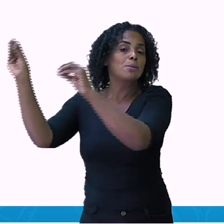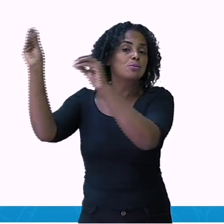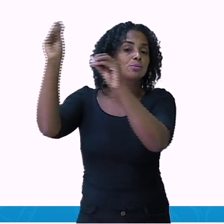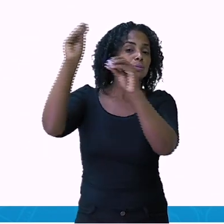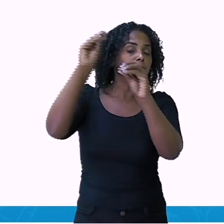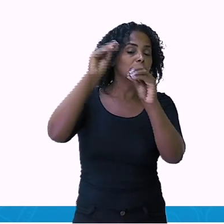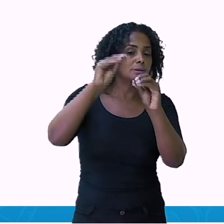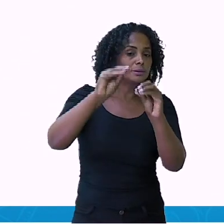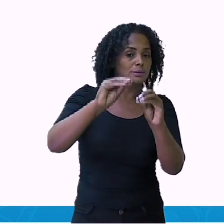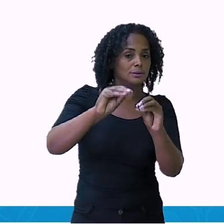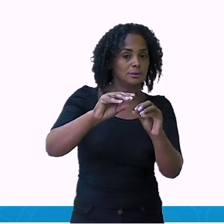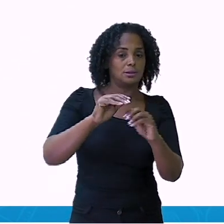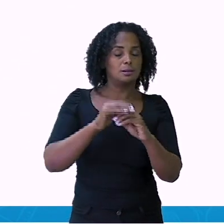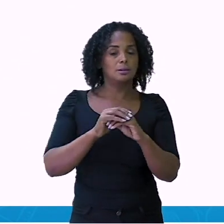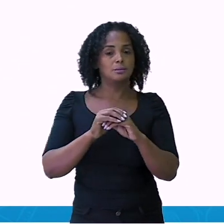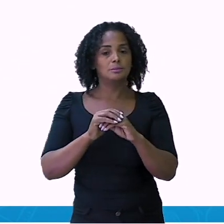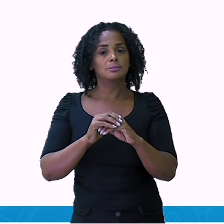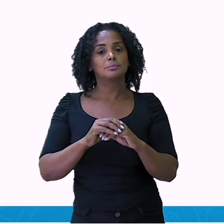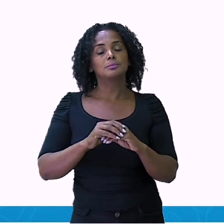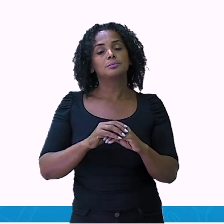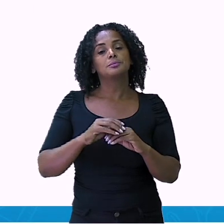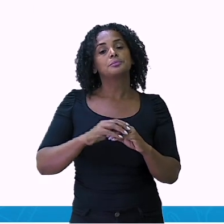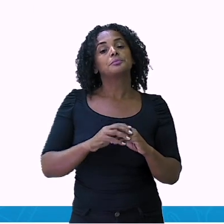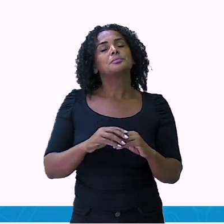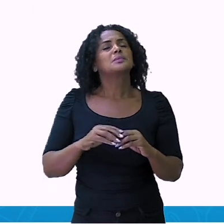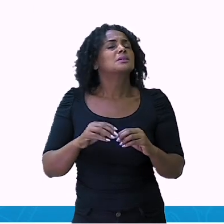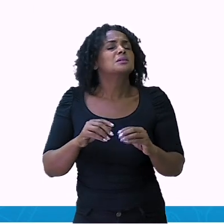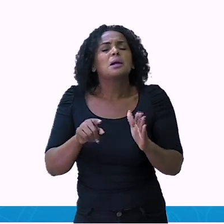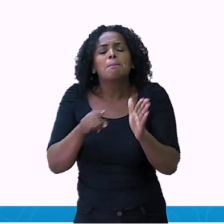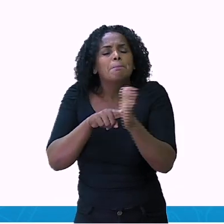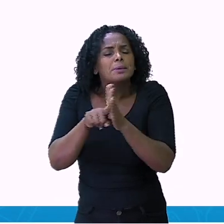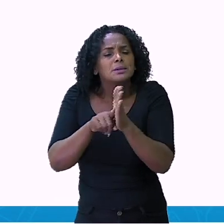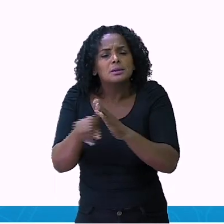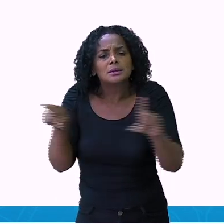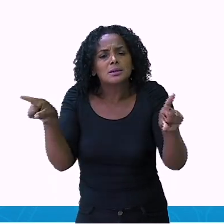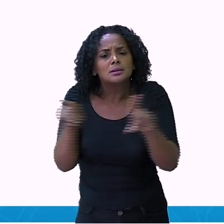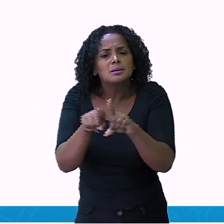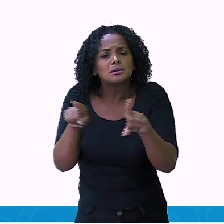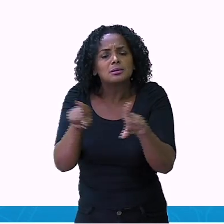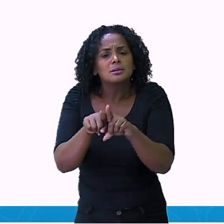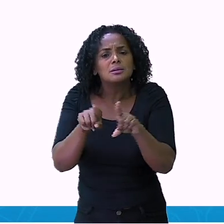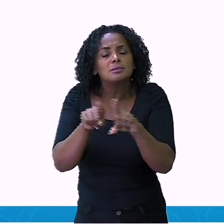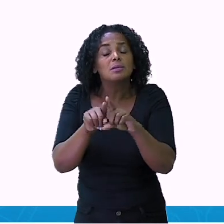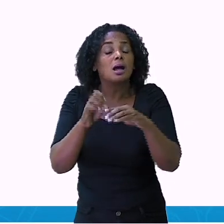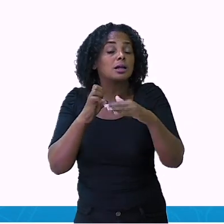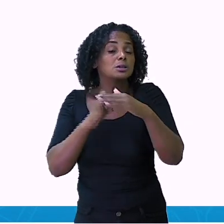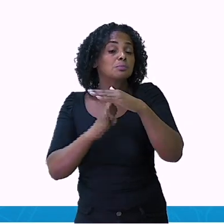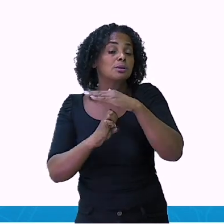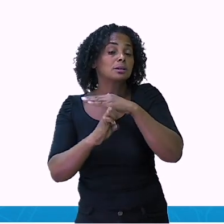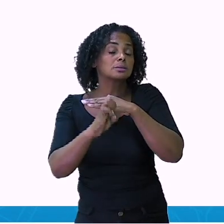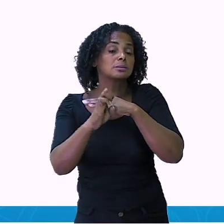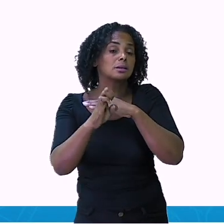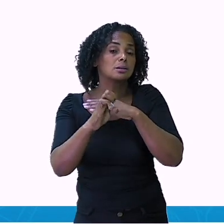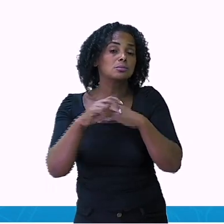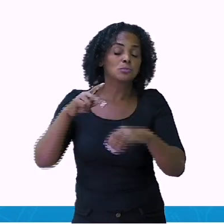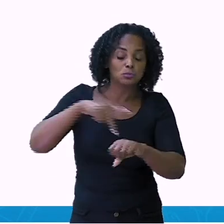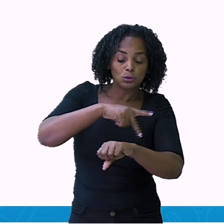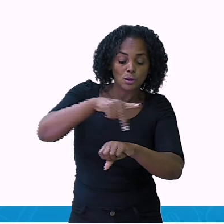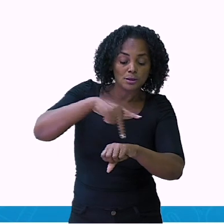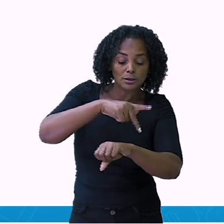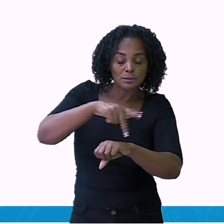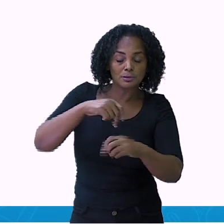China para o nosso país, né? Em pesquisa também, falando sobre a exportação, nosso país envia